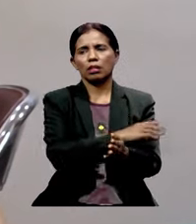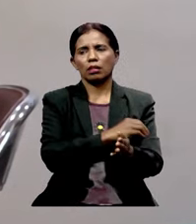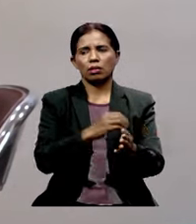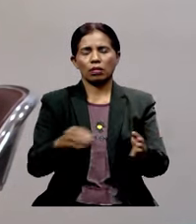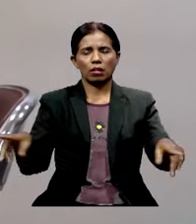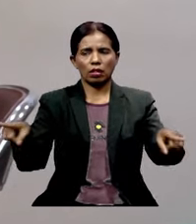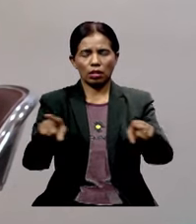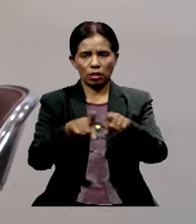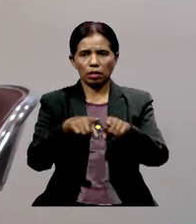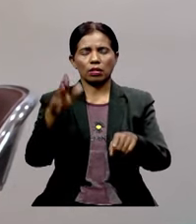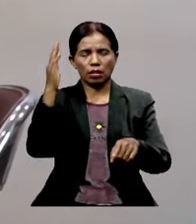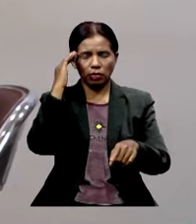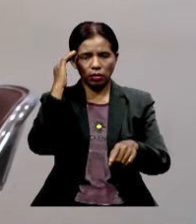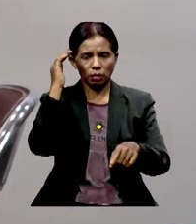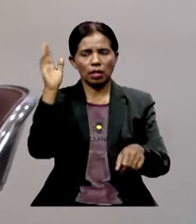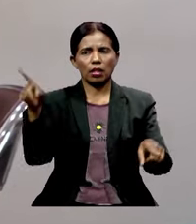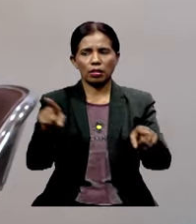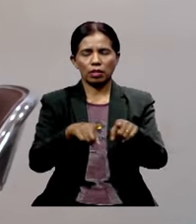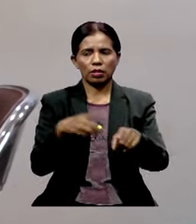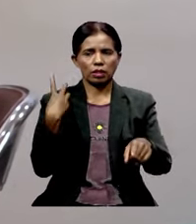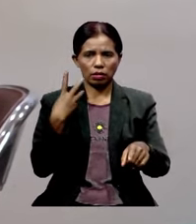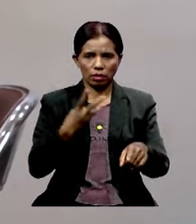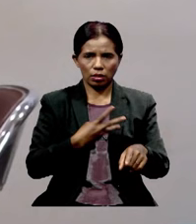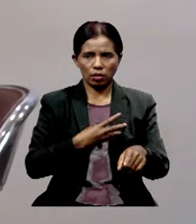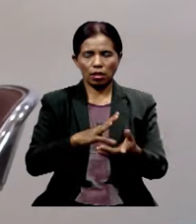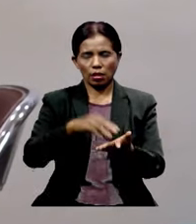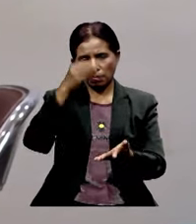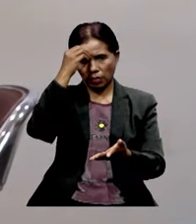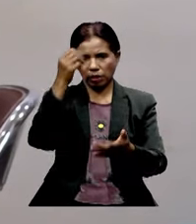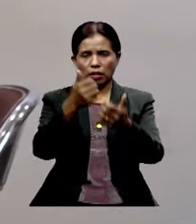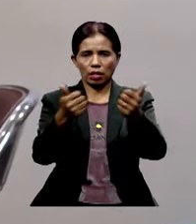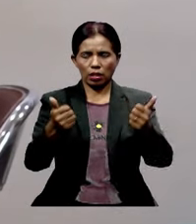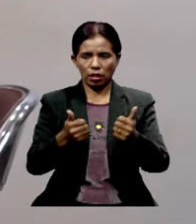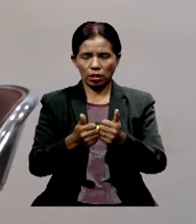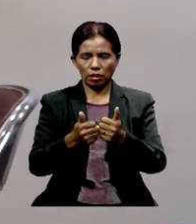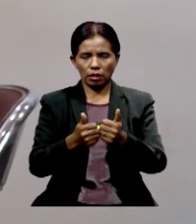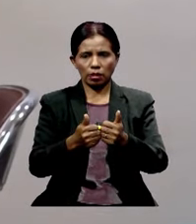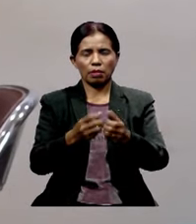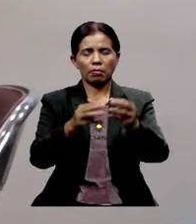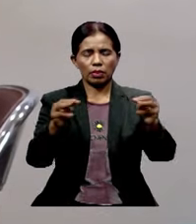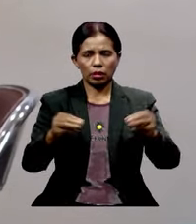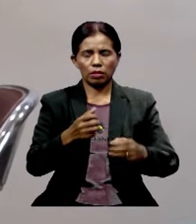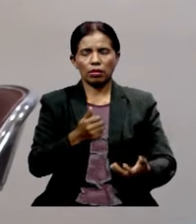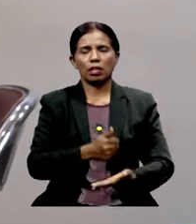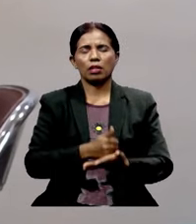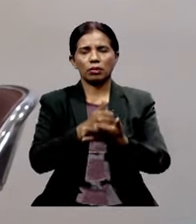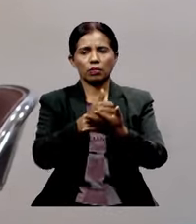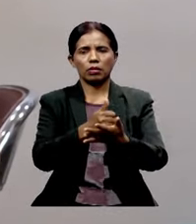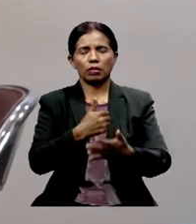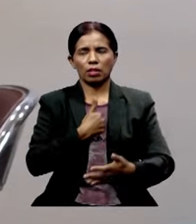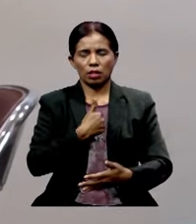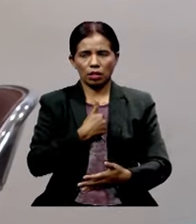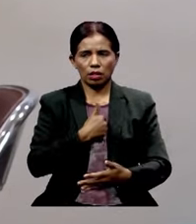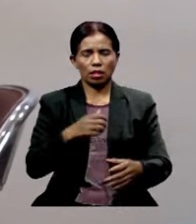balanço mental, yeah? Também está quando vai aprender artes, be, defender a anjo, bachumal, tugumal. Lá